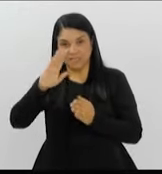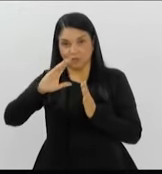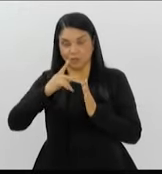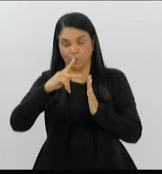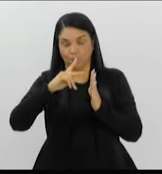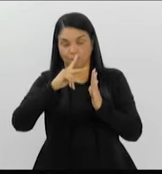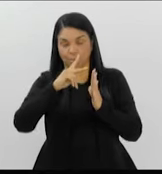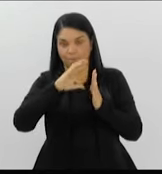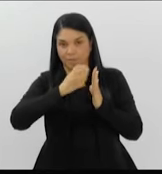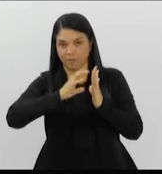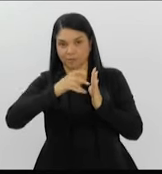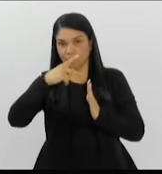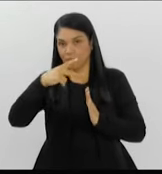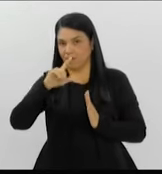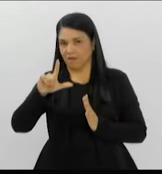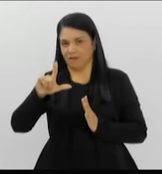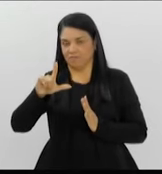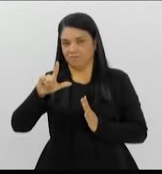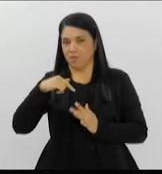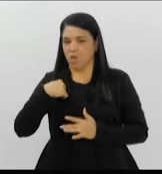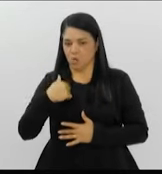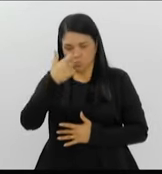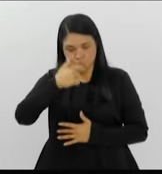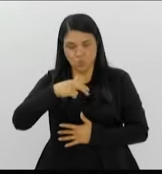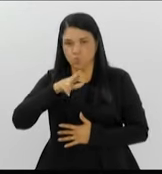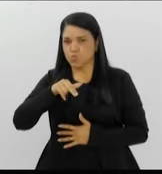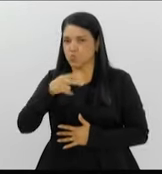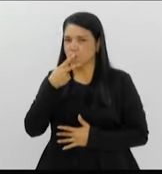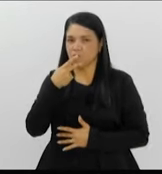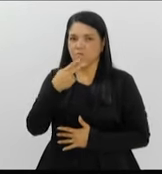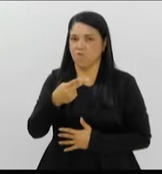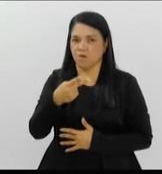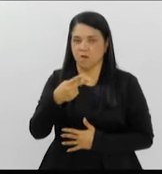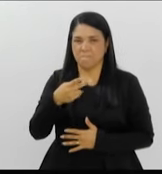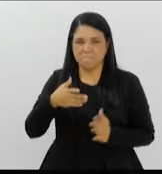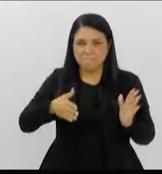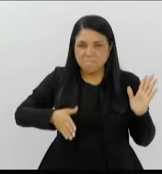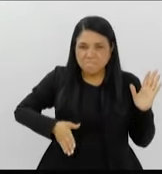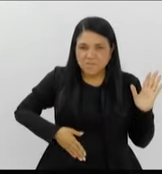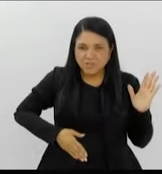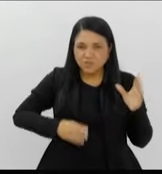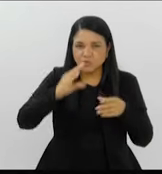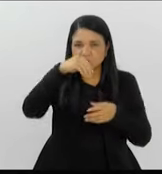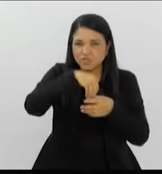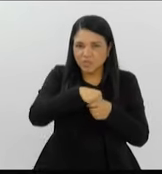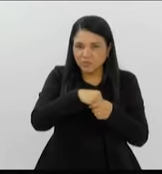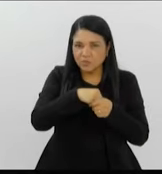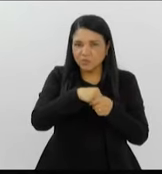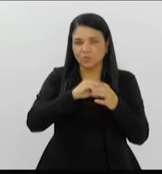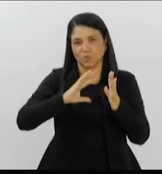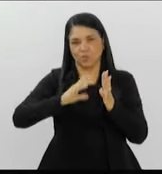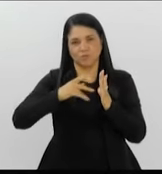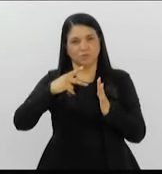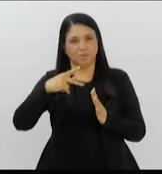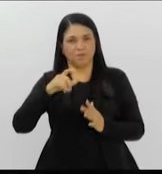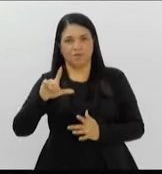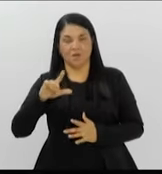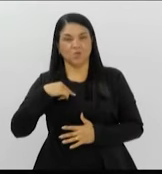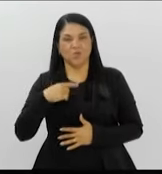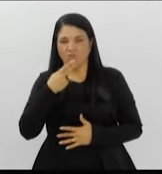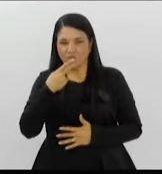Mas eu jamais diria que bandidos estão no PL. Eu jamais diria